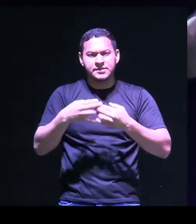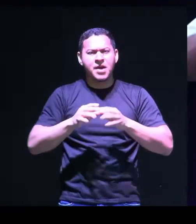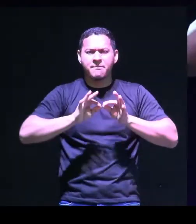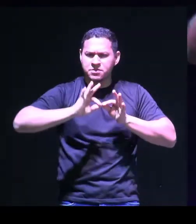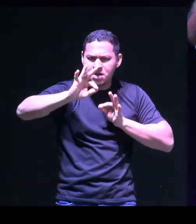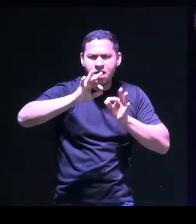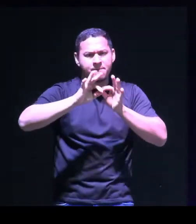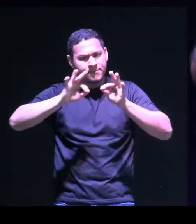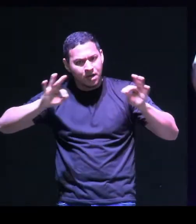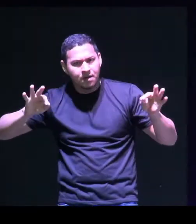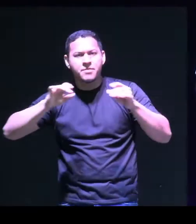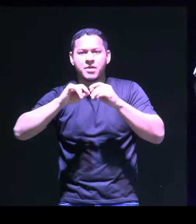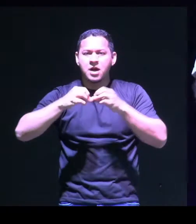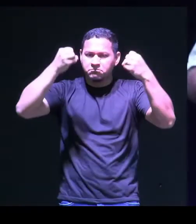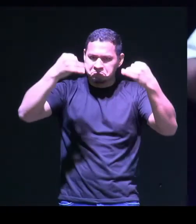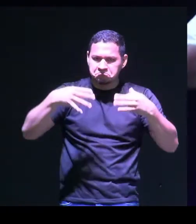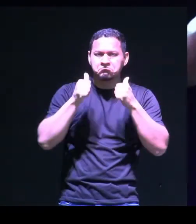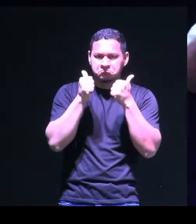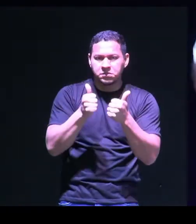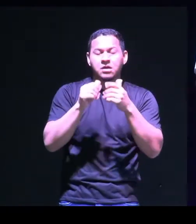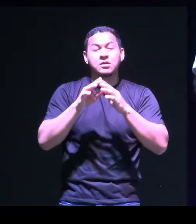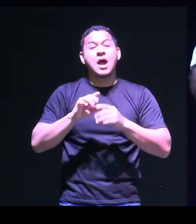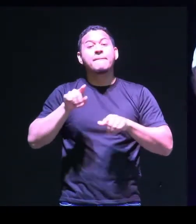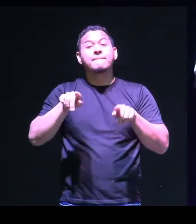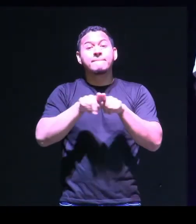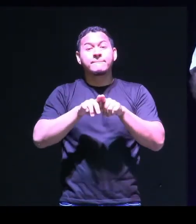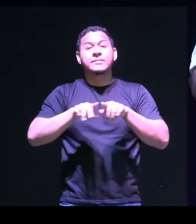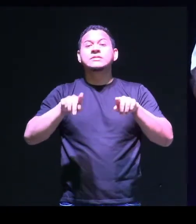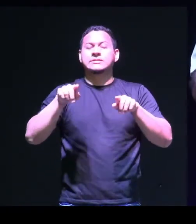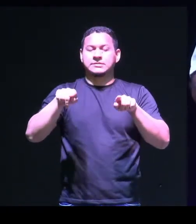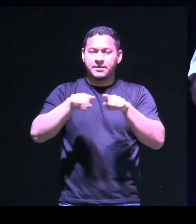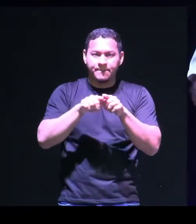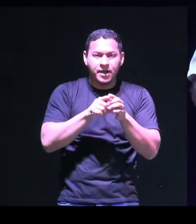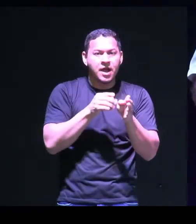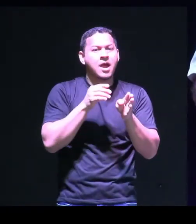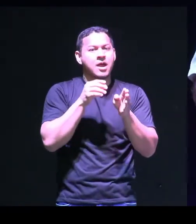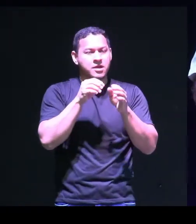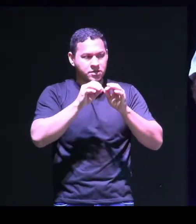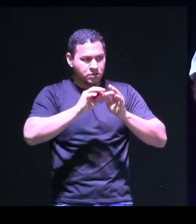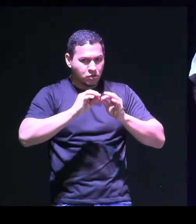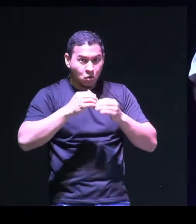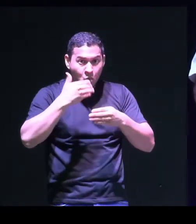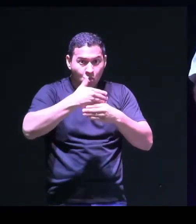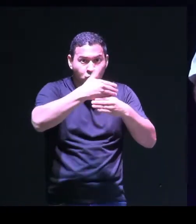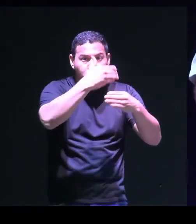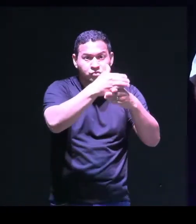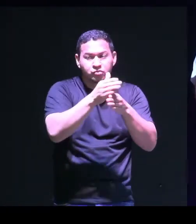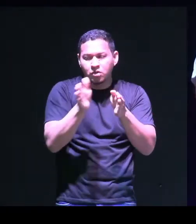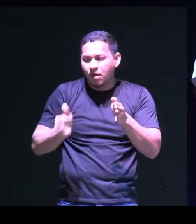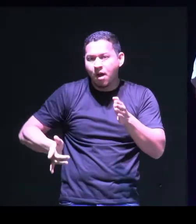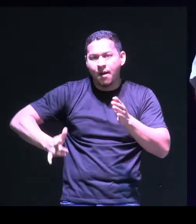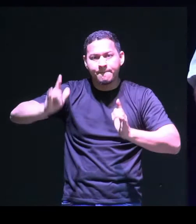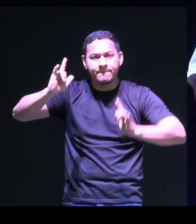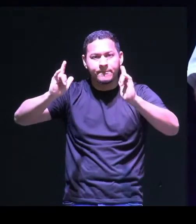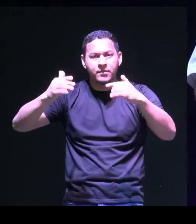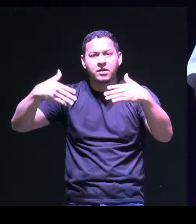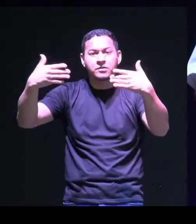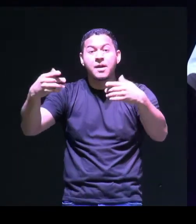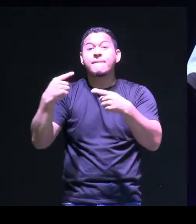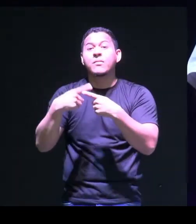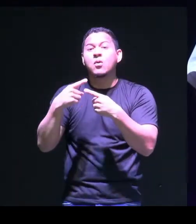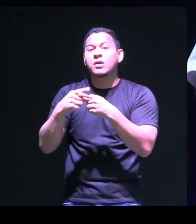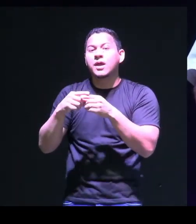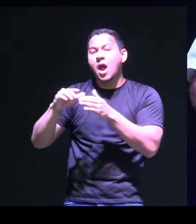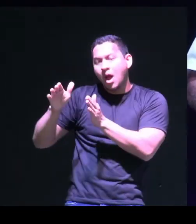templo, era uma profecia para o final dos tempos. Exclua, porém, o pátio exterior e não o mestre, pois ele foi dado aos